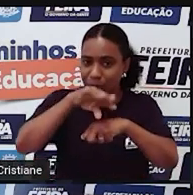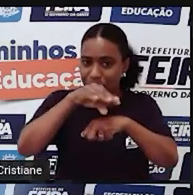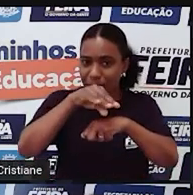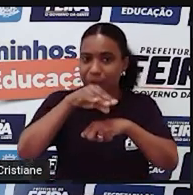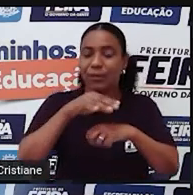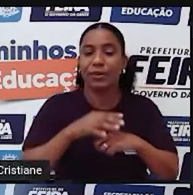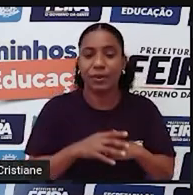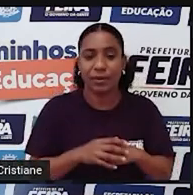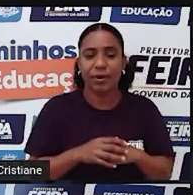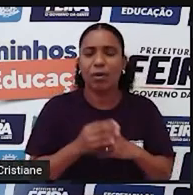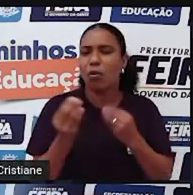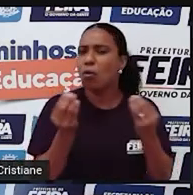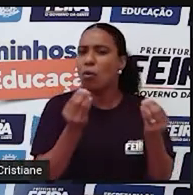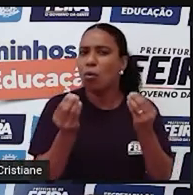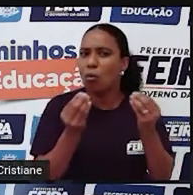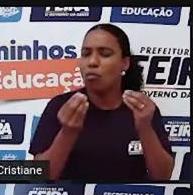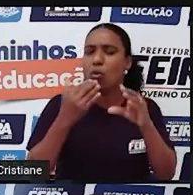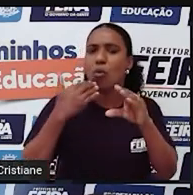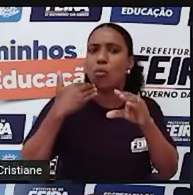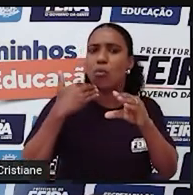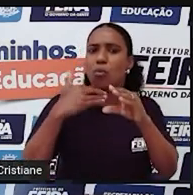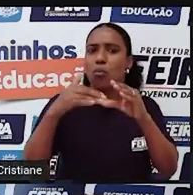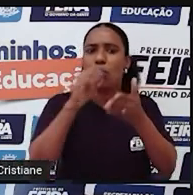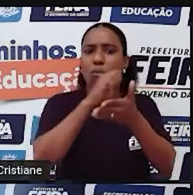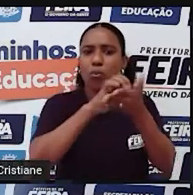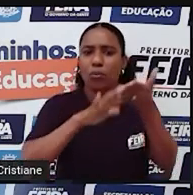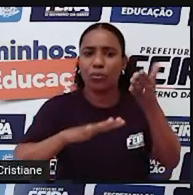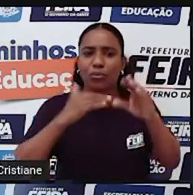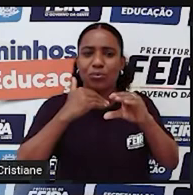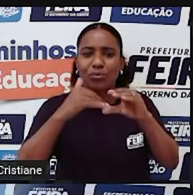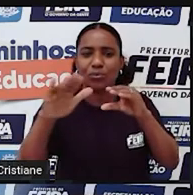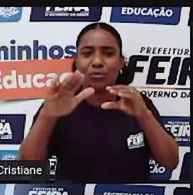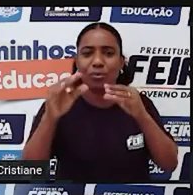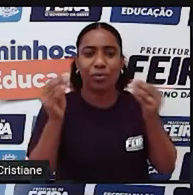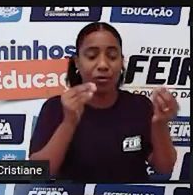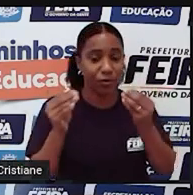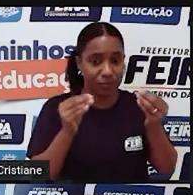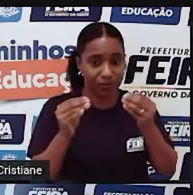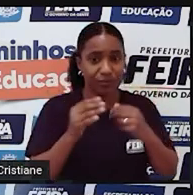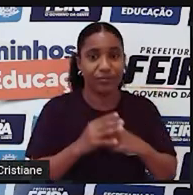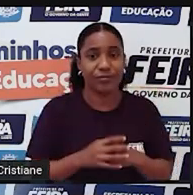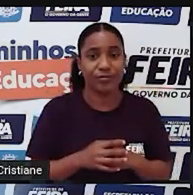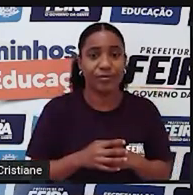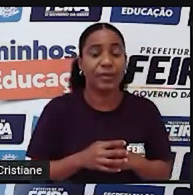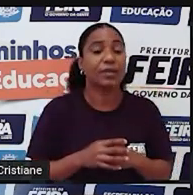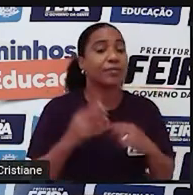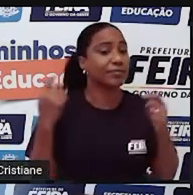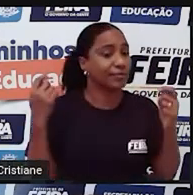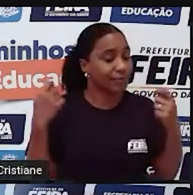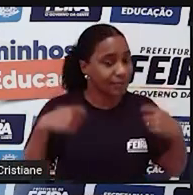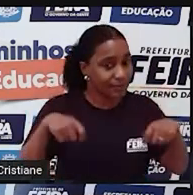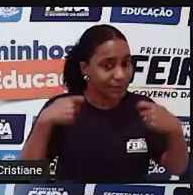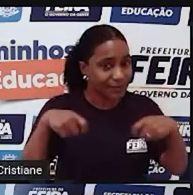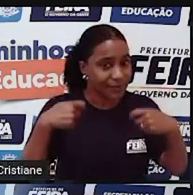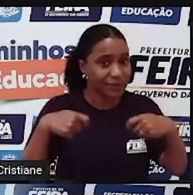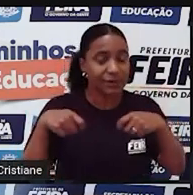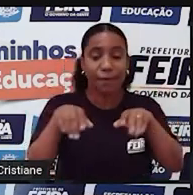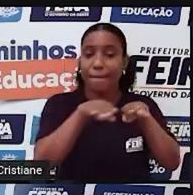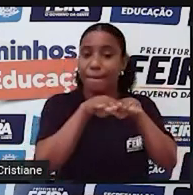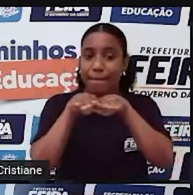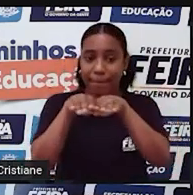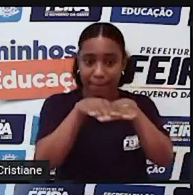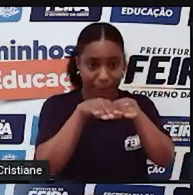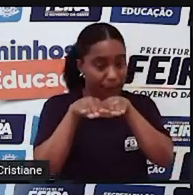Para enviar essa atividade, é importante que vocês sigam uma padronização.